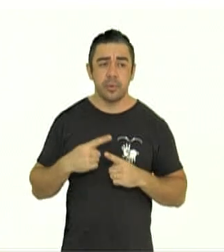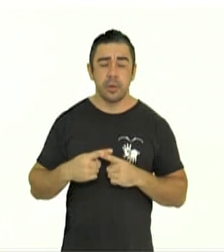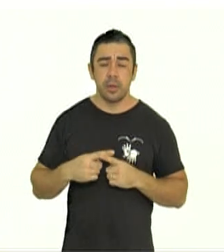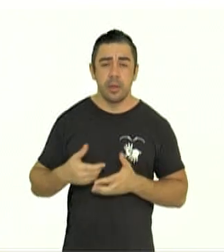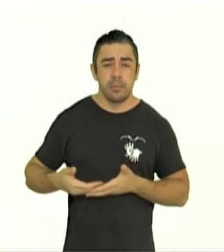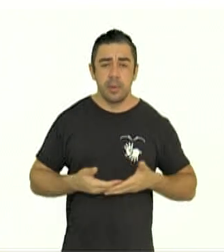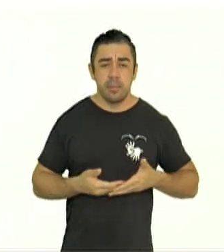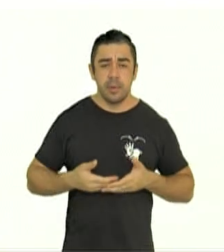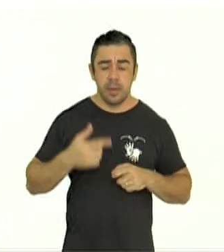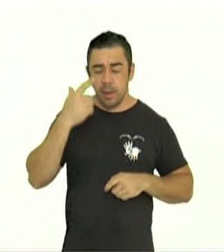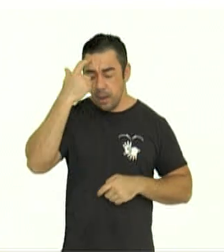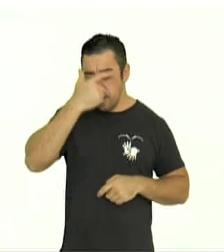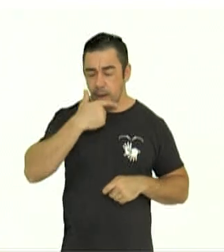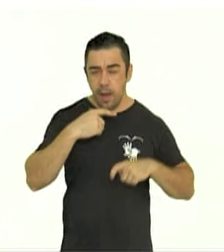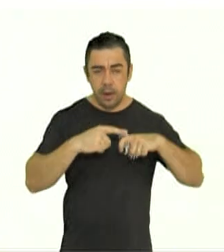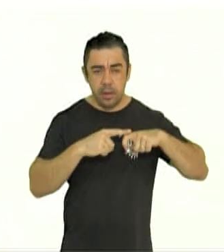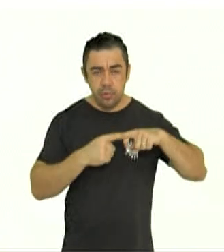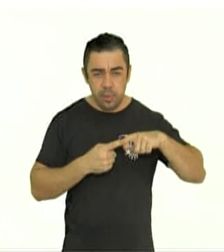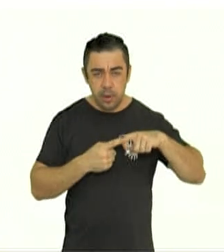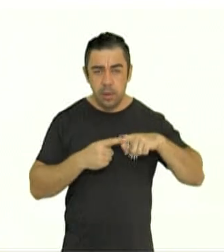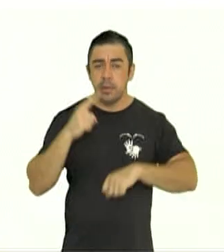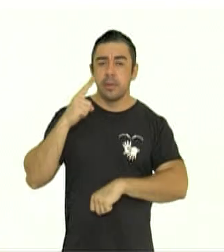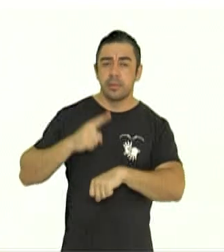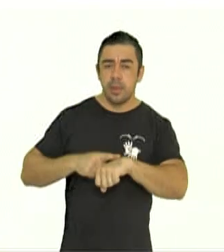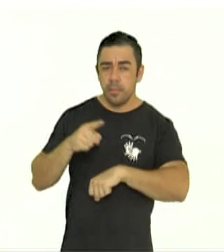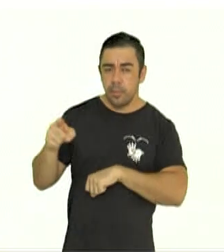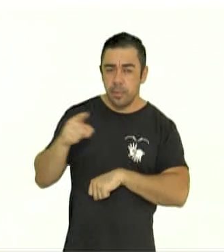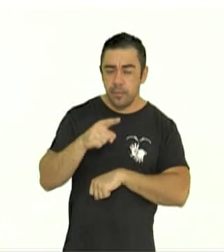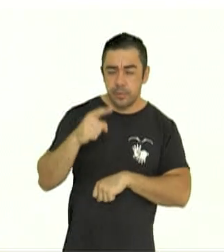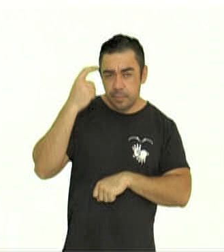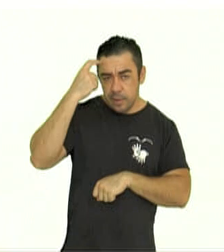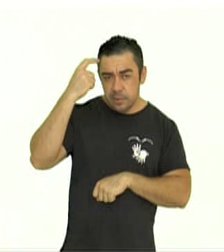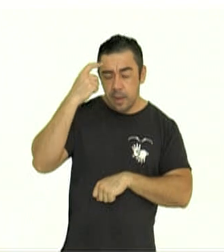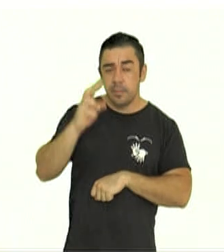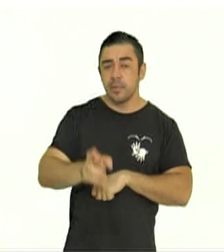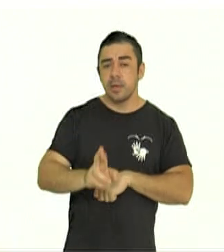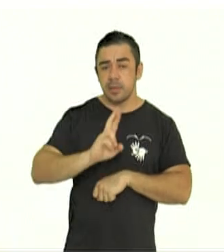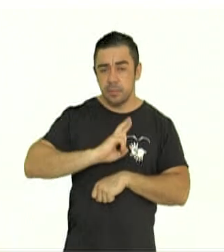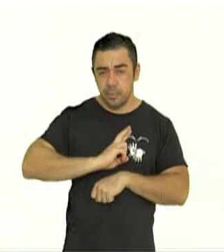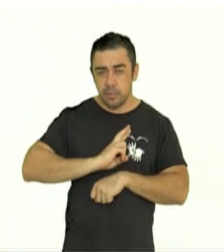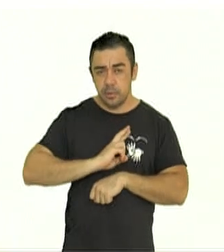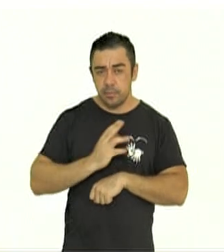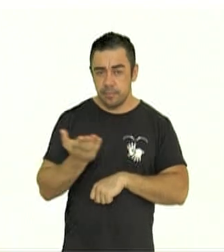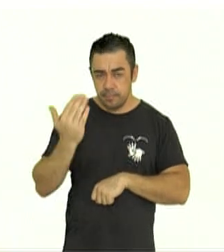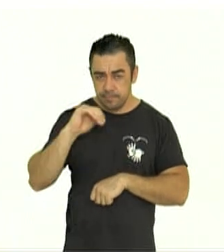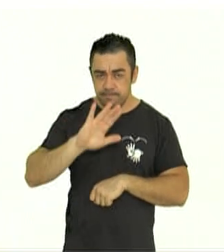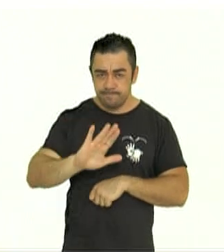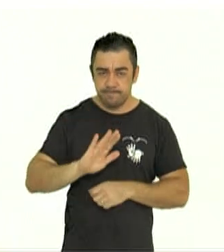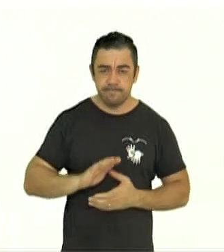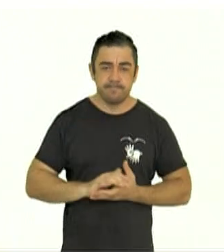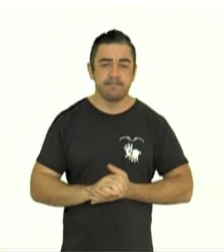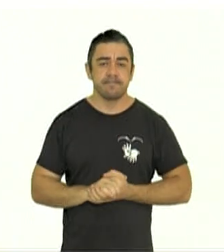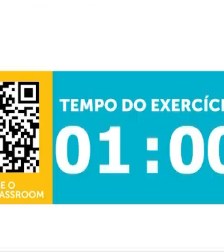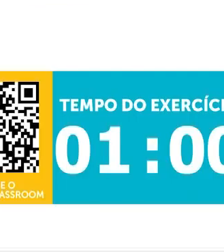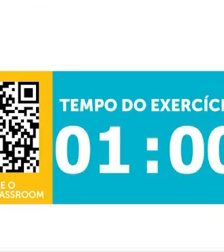parece um joelho? Eu dou um tempinho para você pensar, você responde essa para mim e a gente já volta.